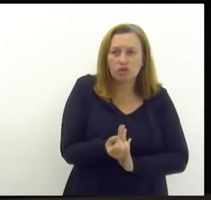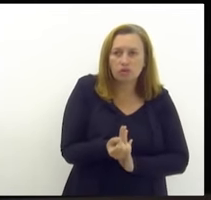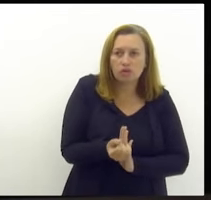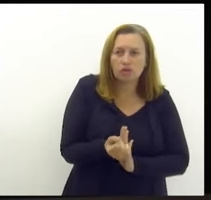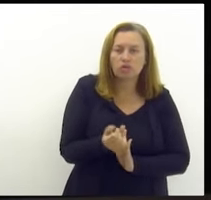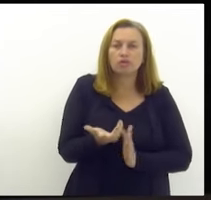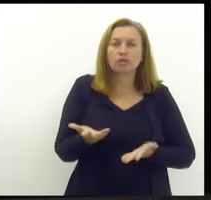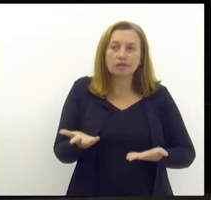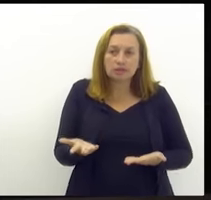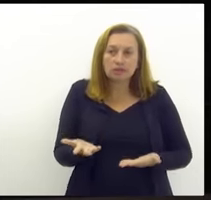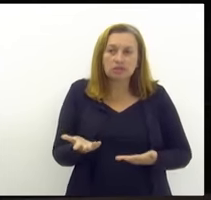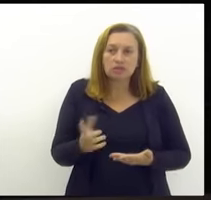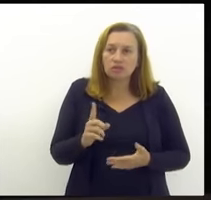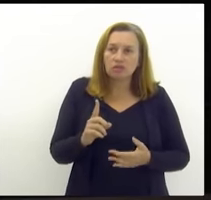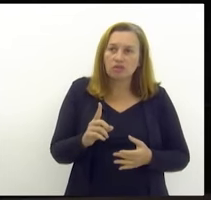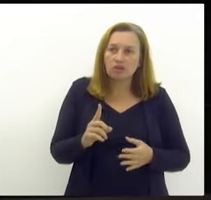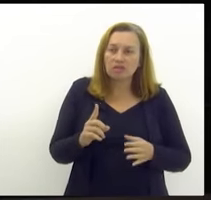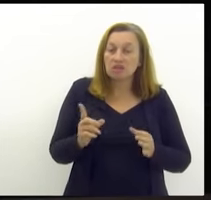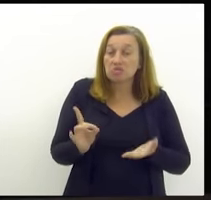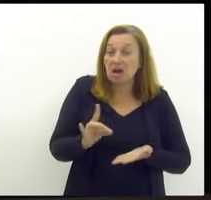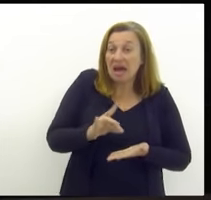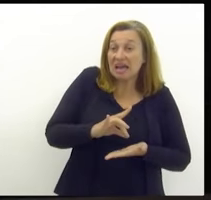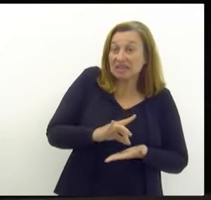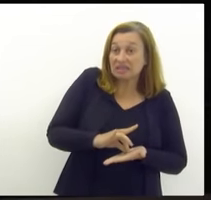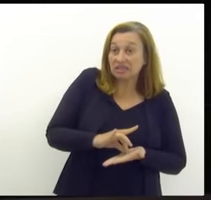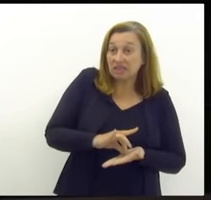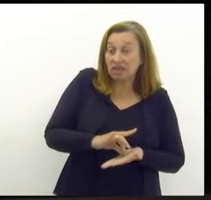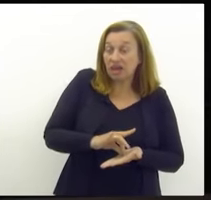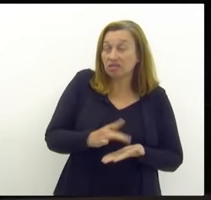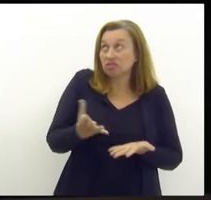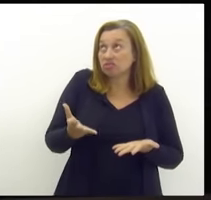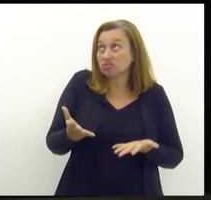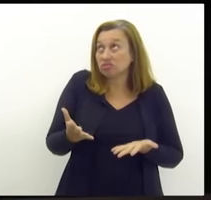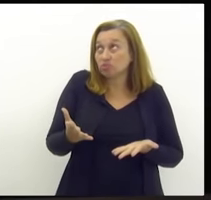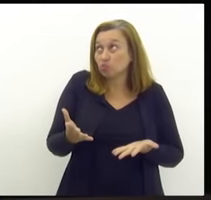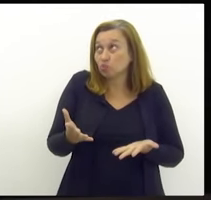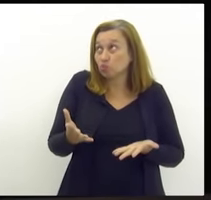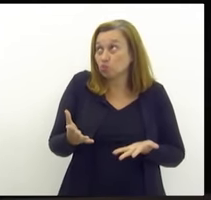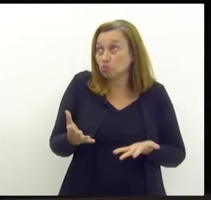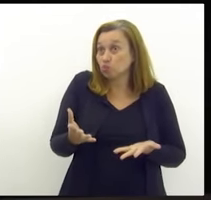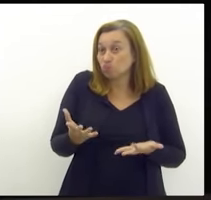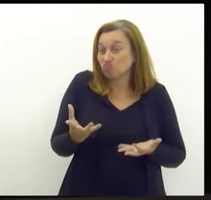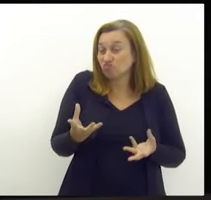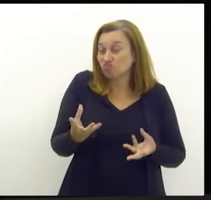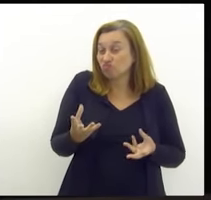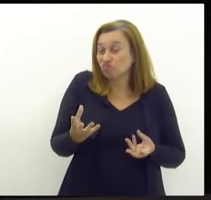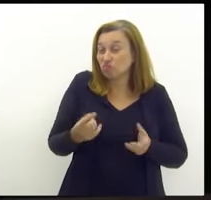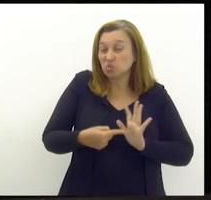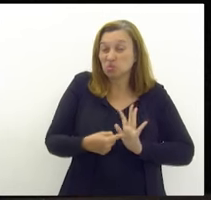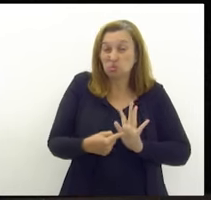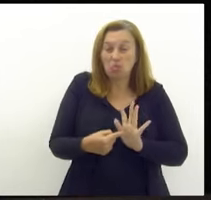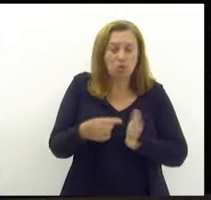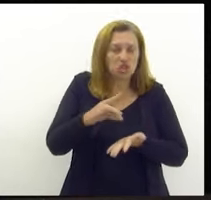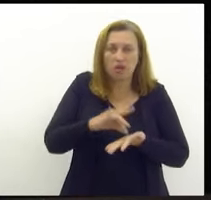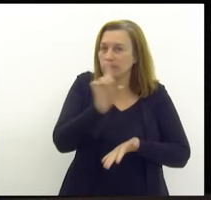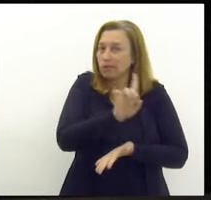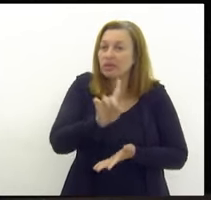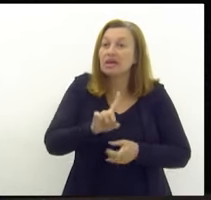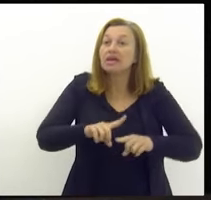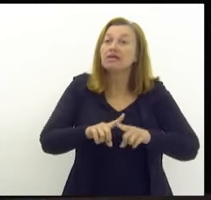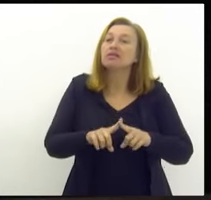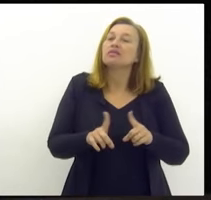estabelecida não vai ser numa realidade eh numa numa numa amra real vai